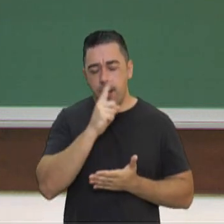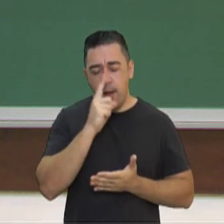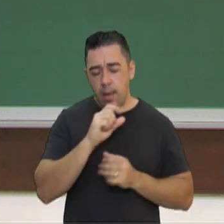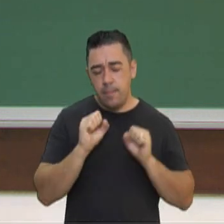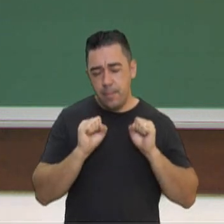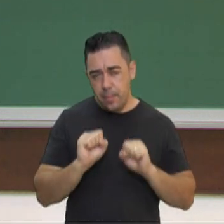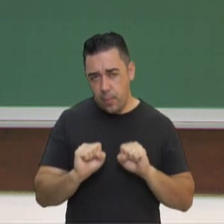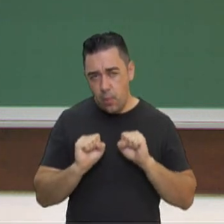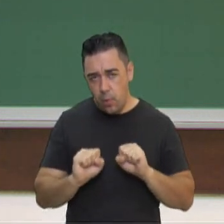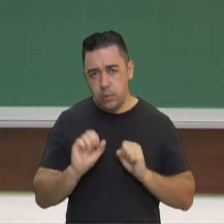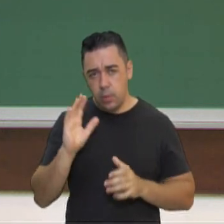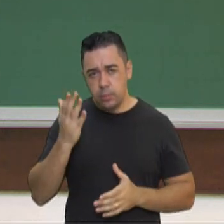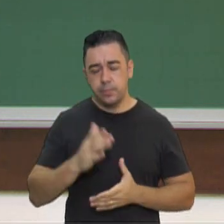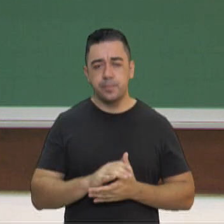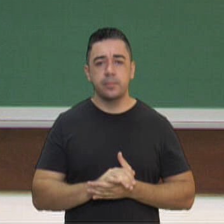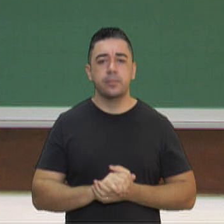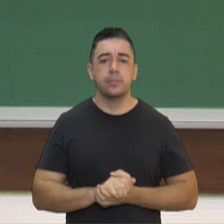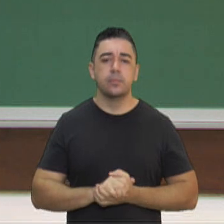falha, certo?